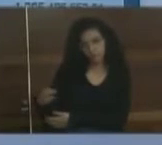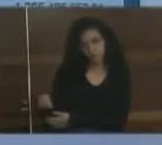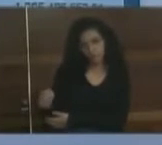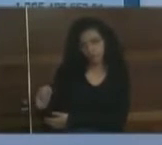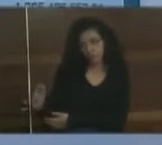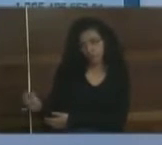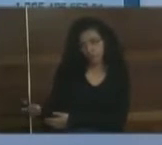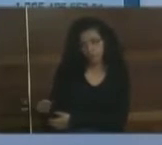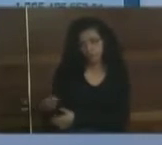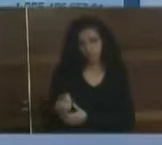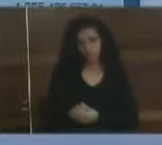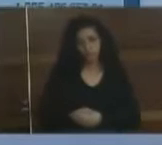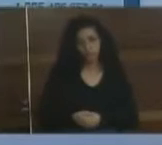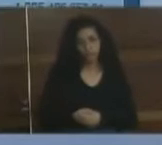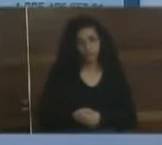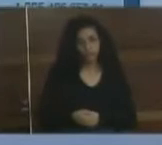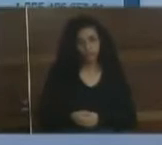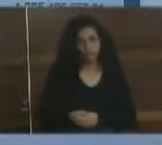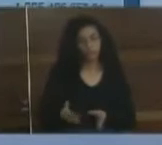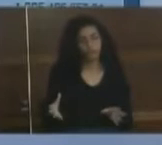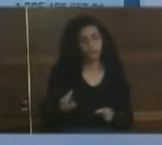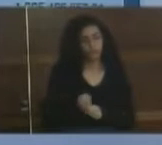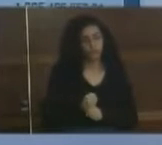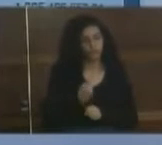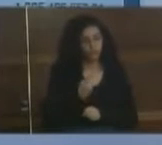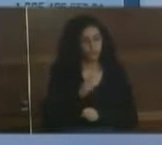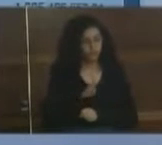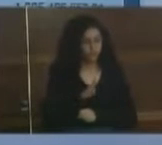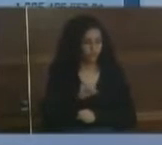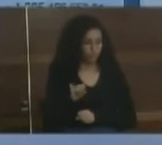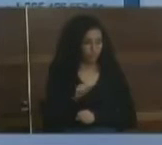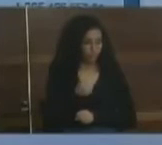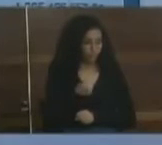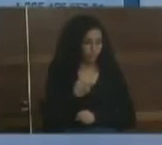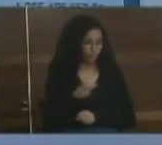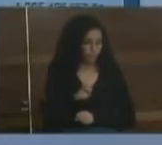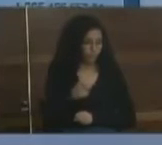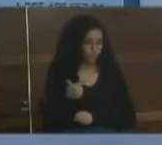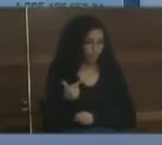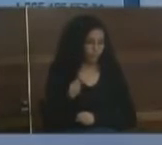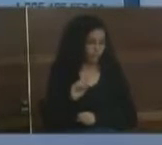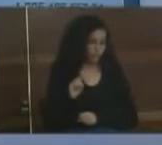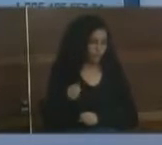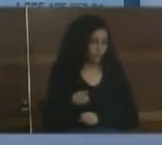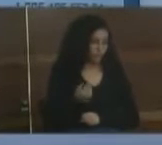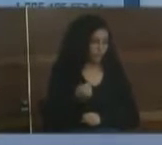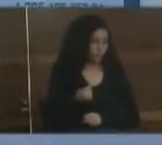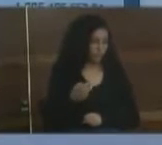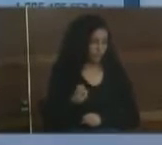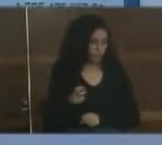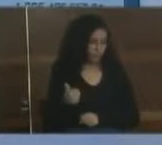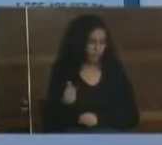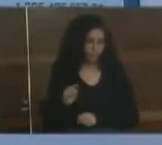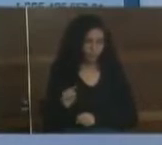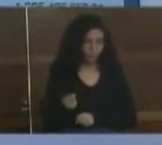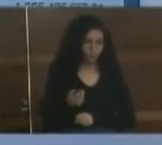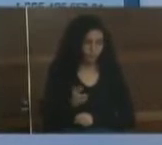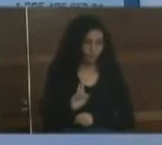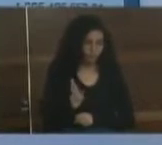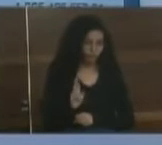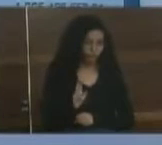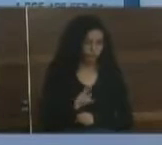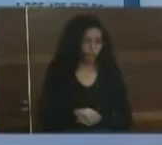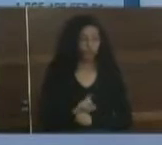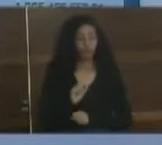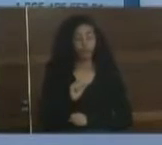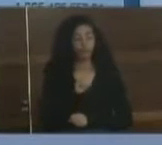milhões 640 mil reais um total de 1 bilhão 152 milhões 751 mil reais